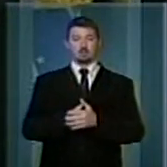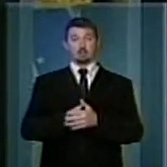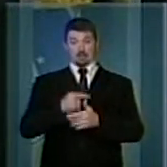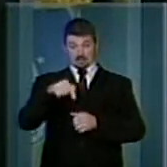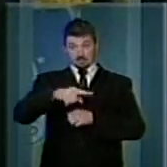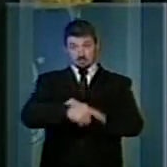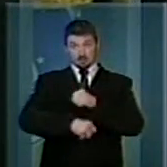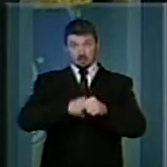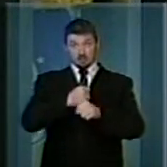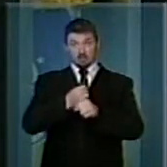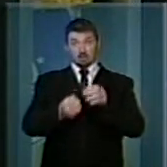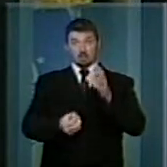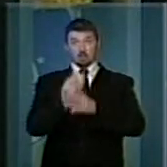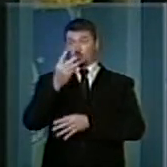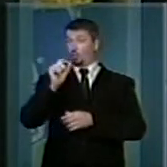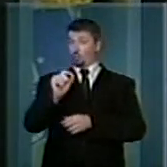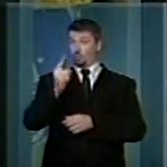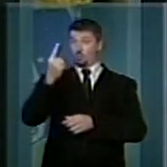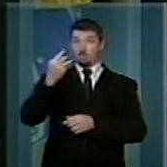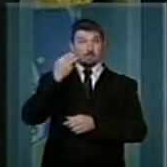neste ano já foram criados